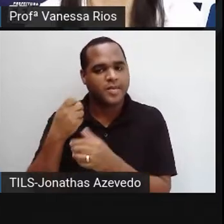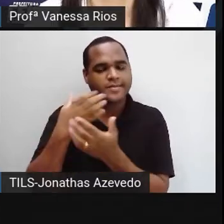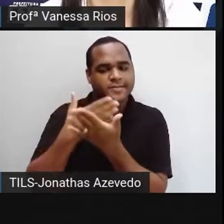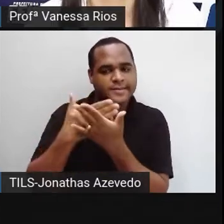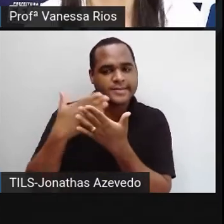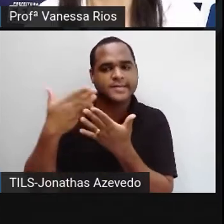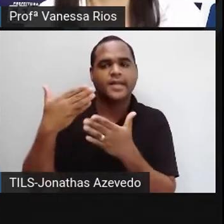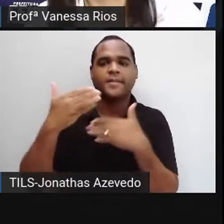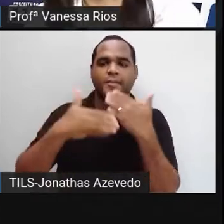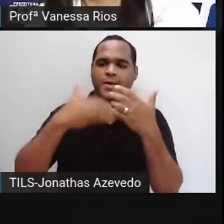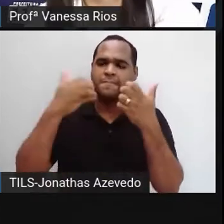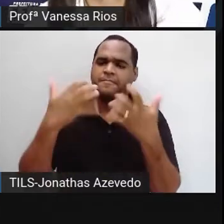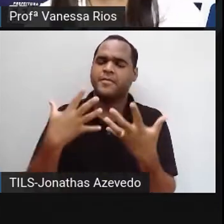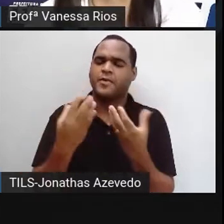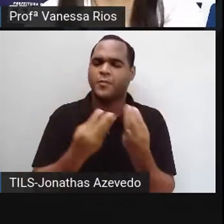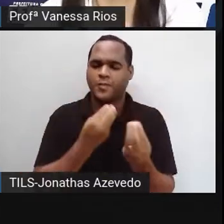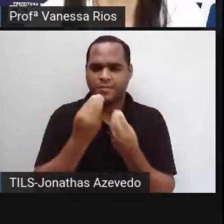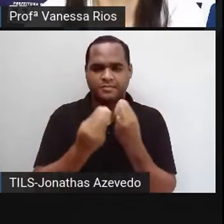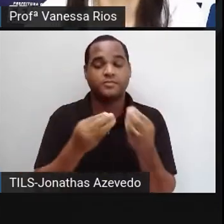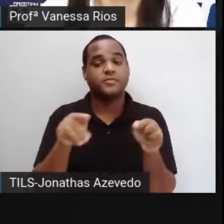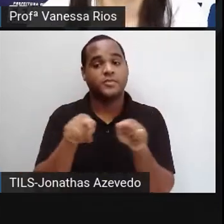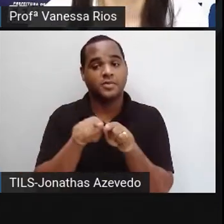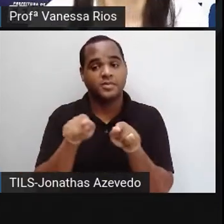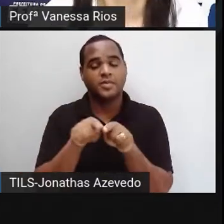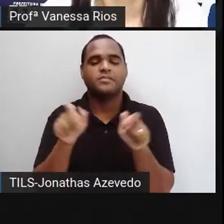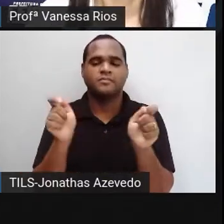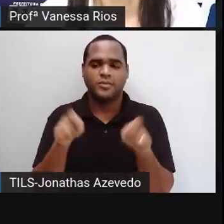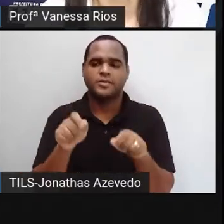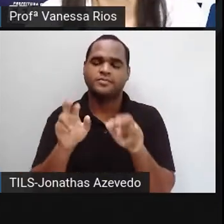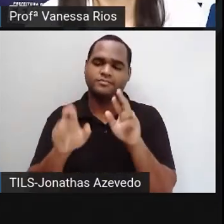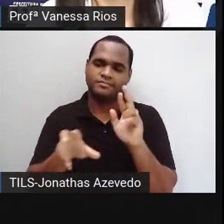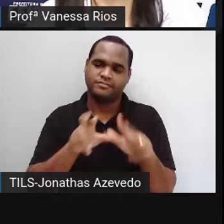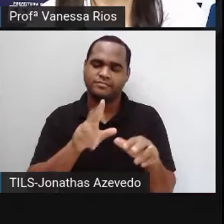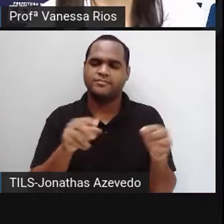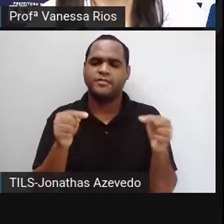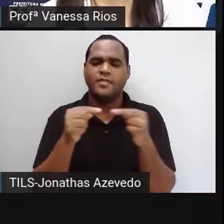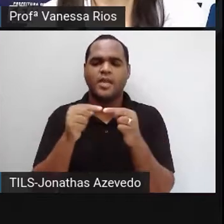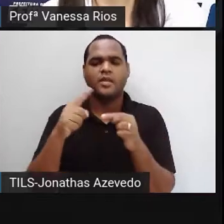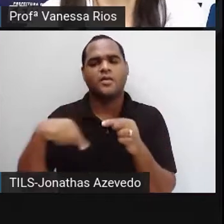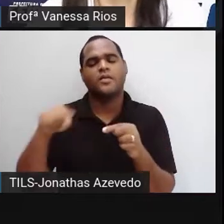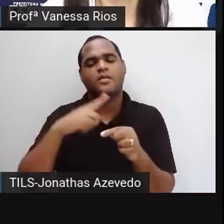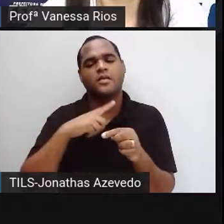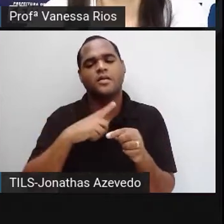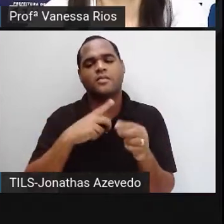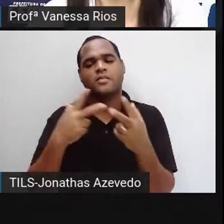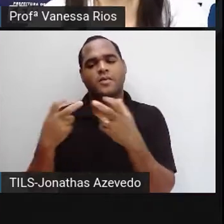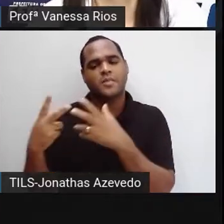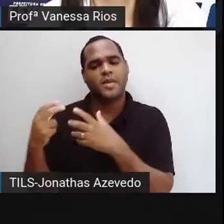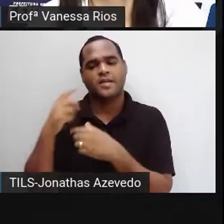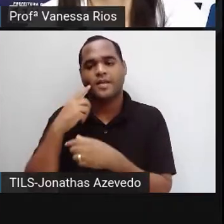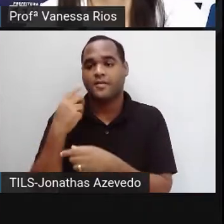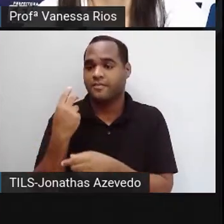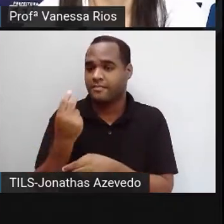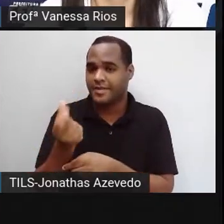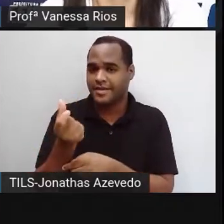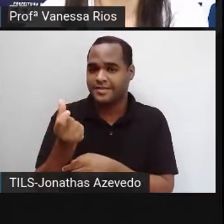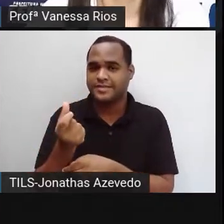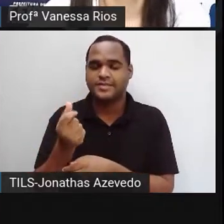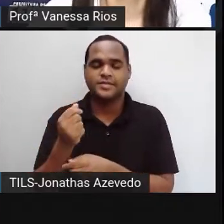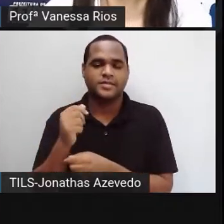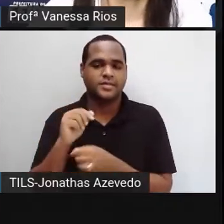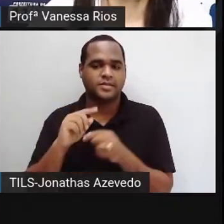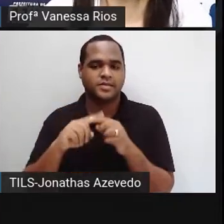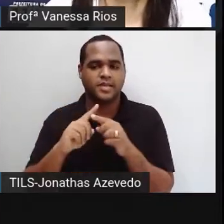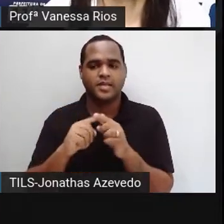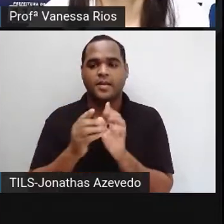desse movimento também vai ser diferente. Então, a gente observa aí mãos estalando os dedos, mão